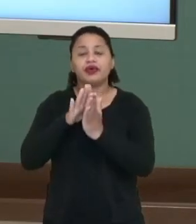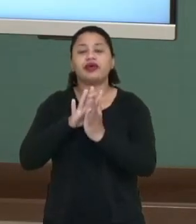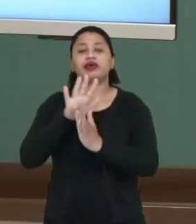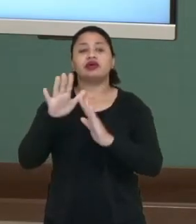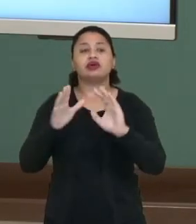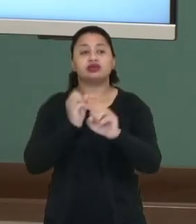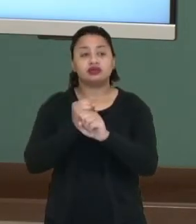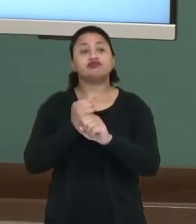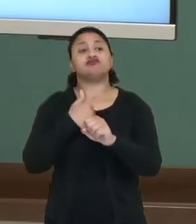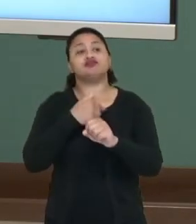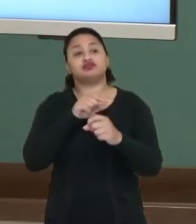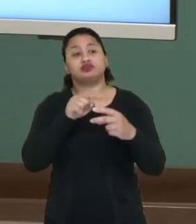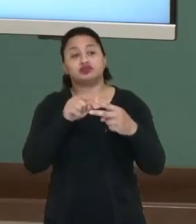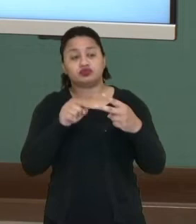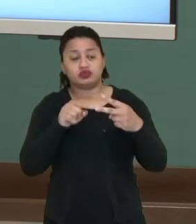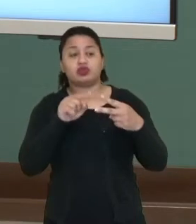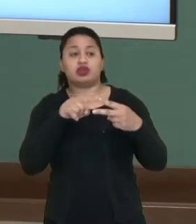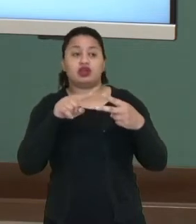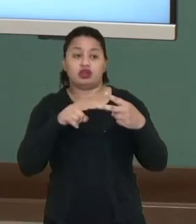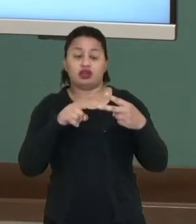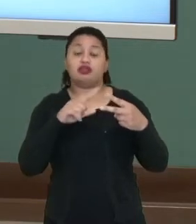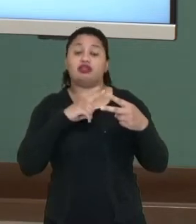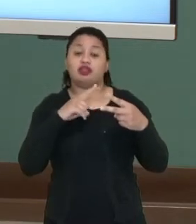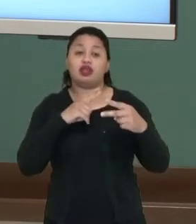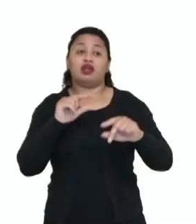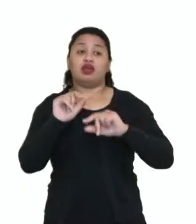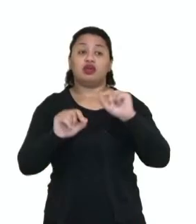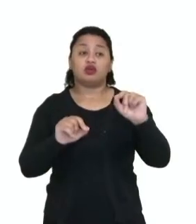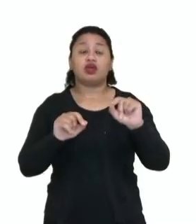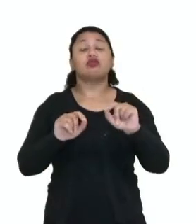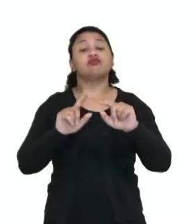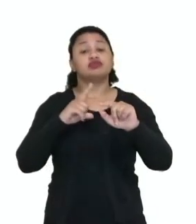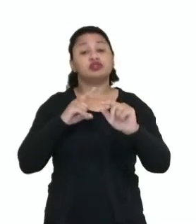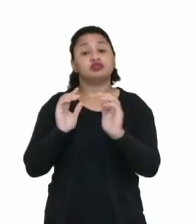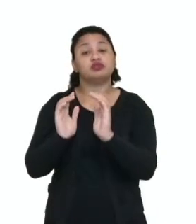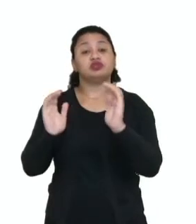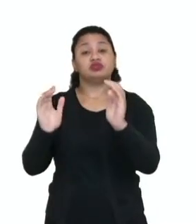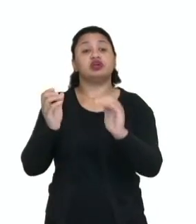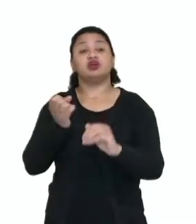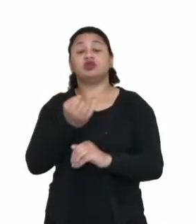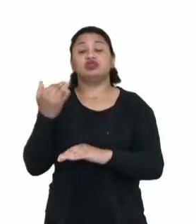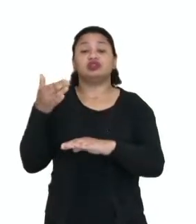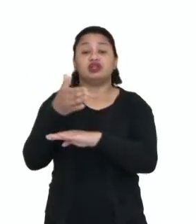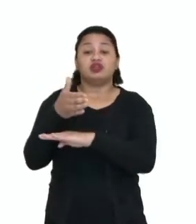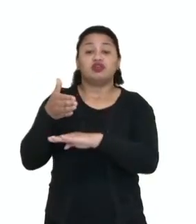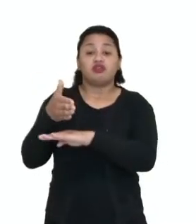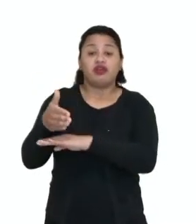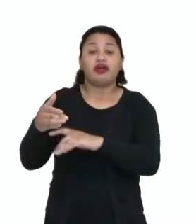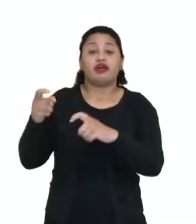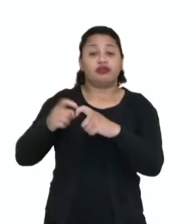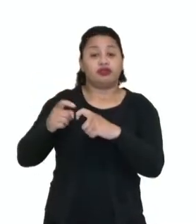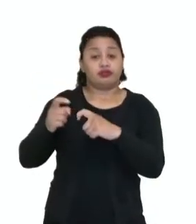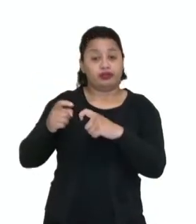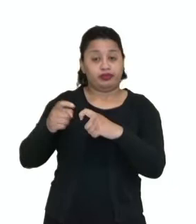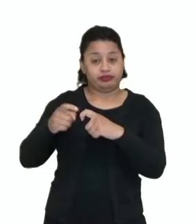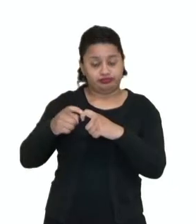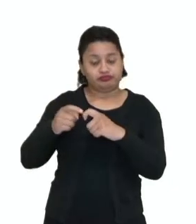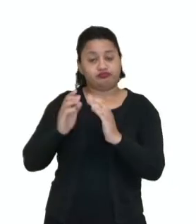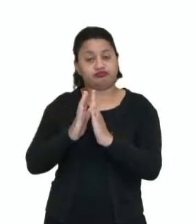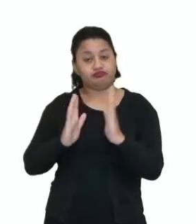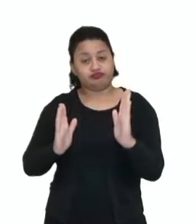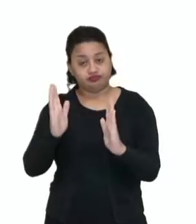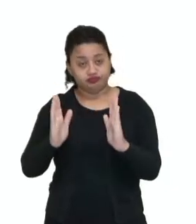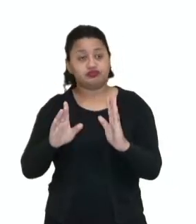de saúde pesquisado por João é dado em função do número de consultas realizadas em certo período, mais um